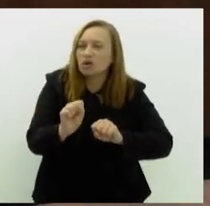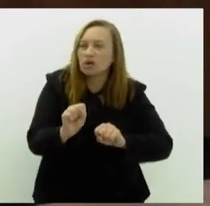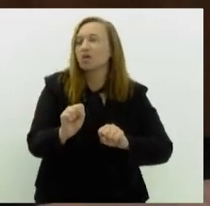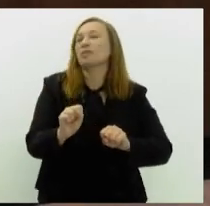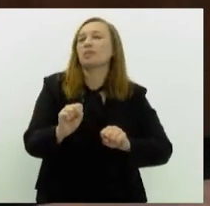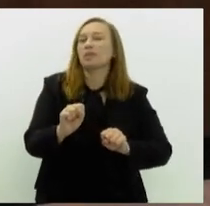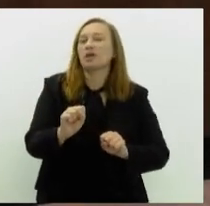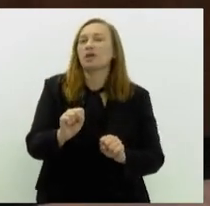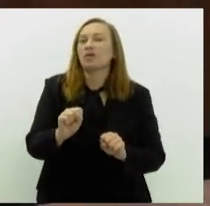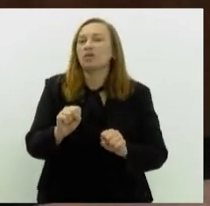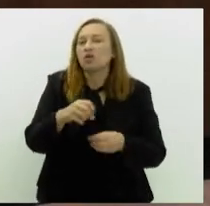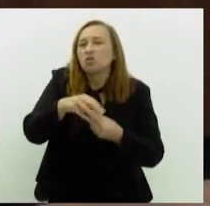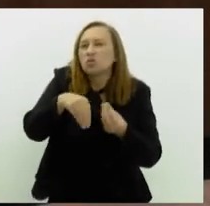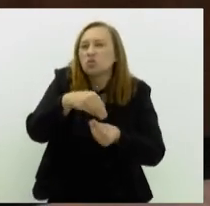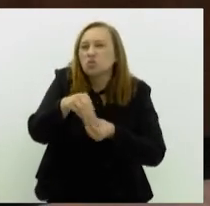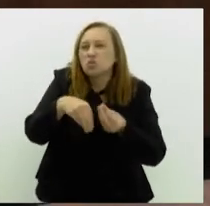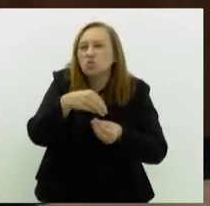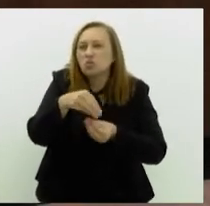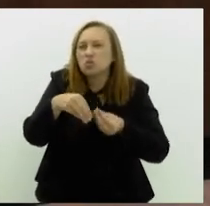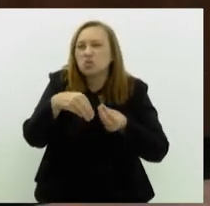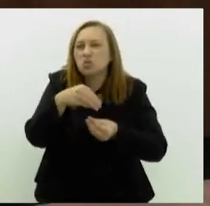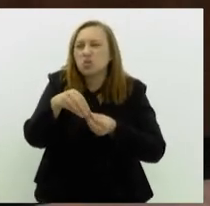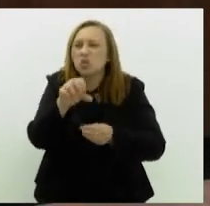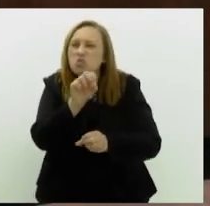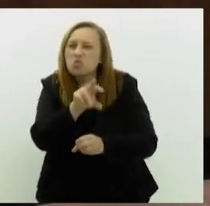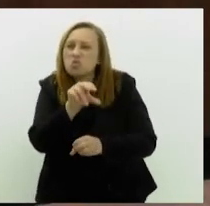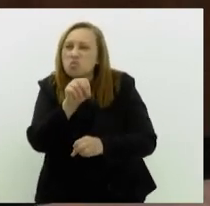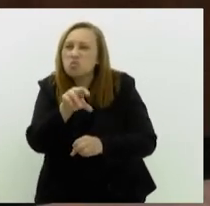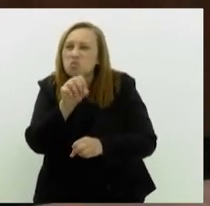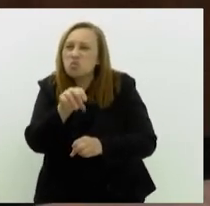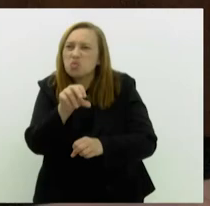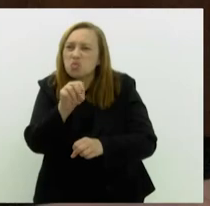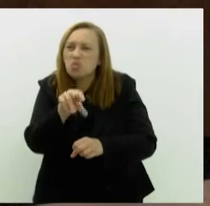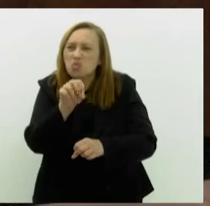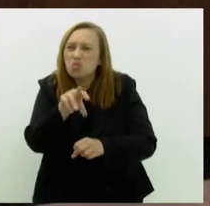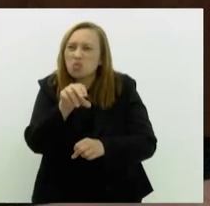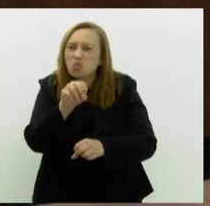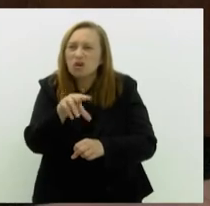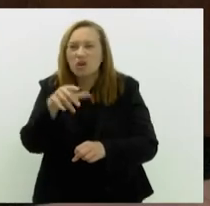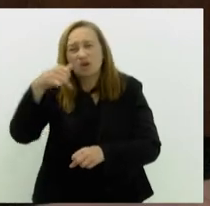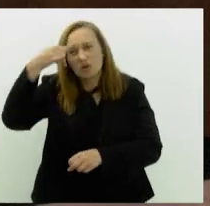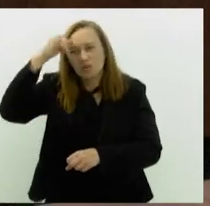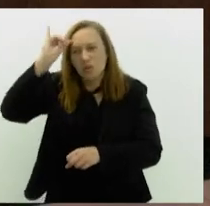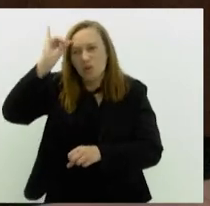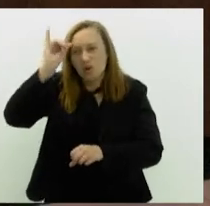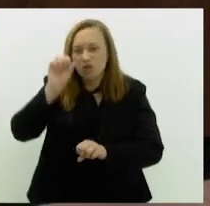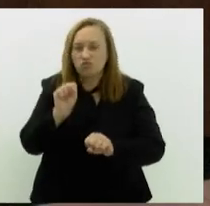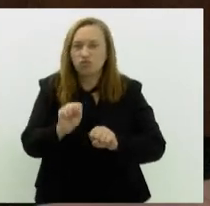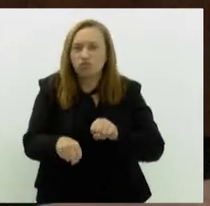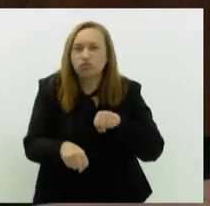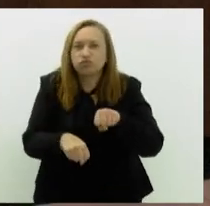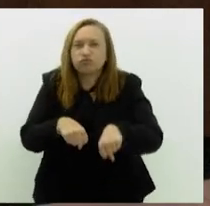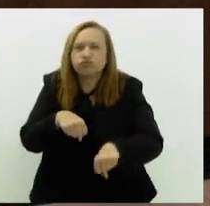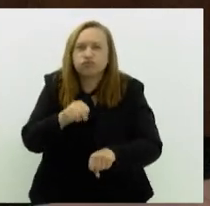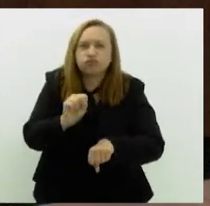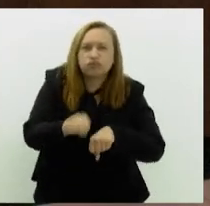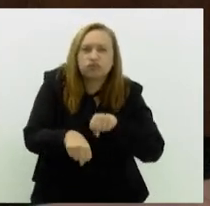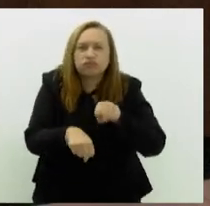ação importante de verificação da possibilidade daquelas